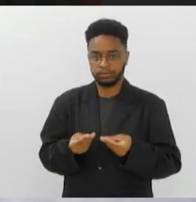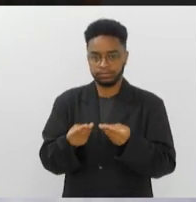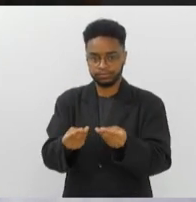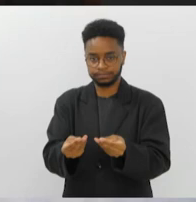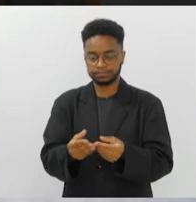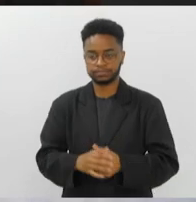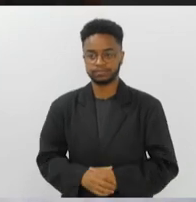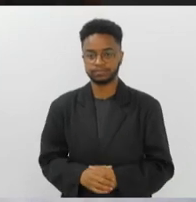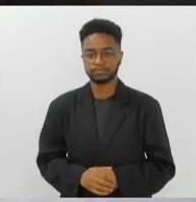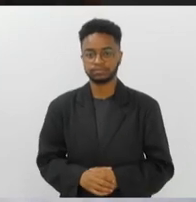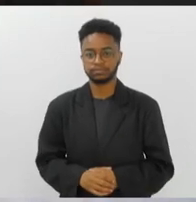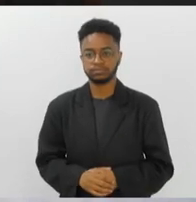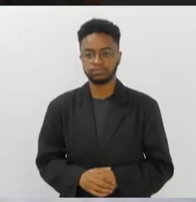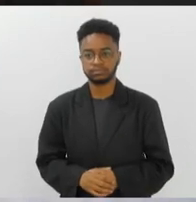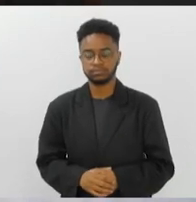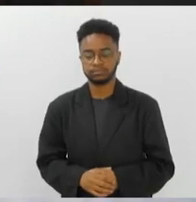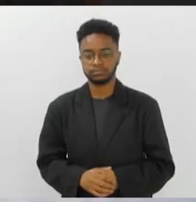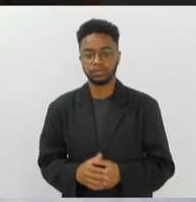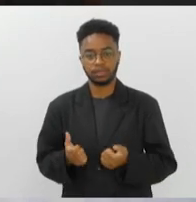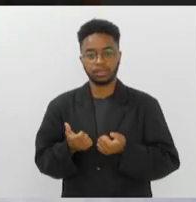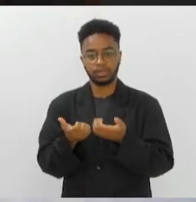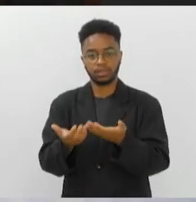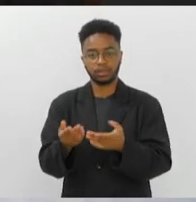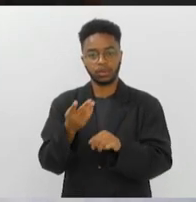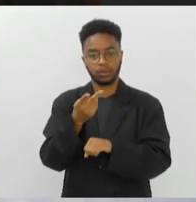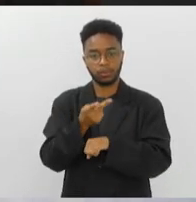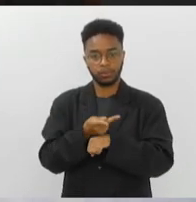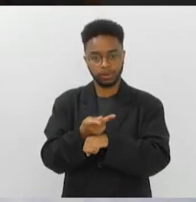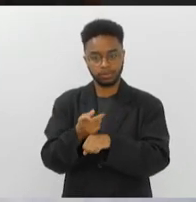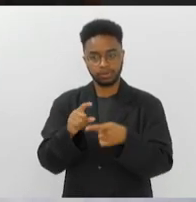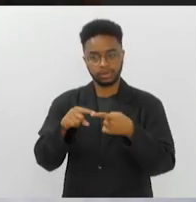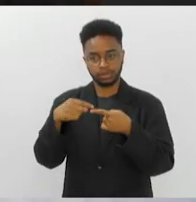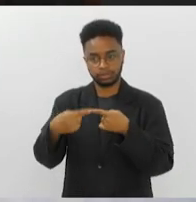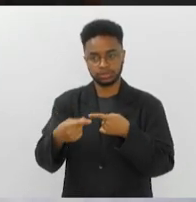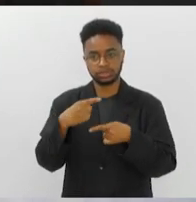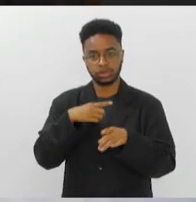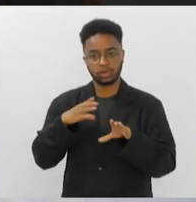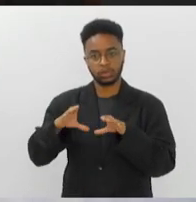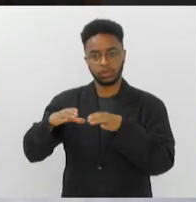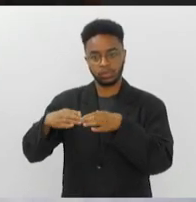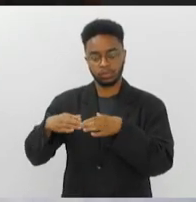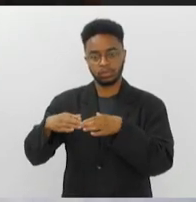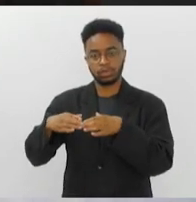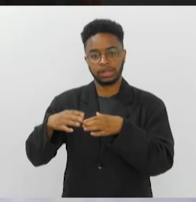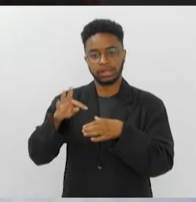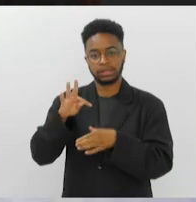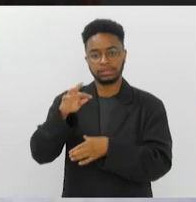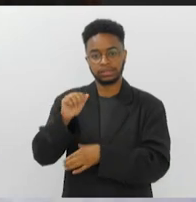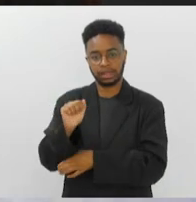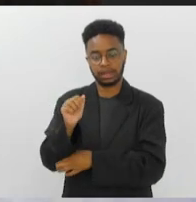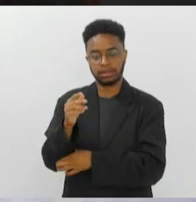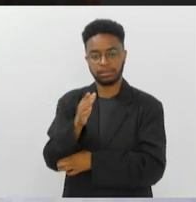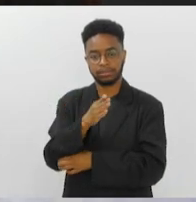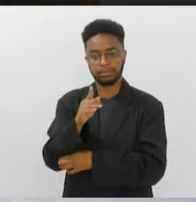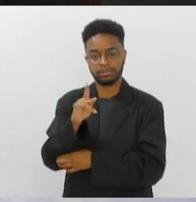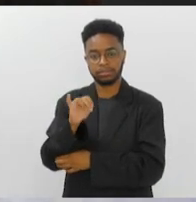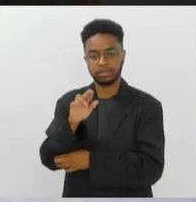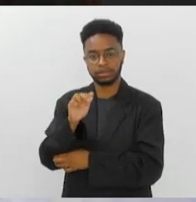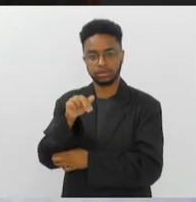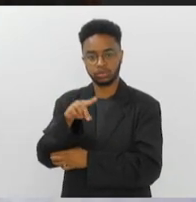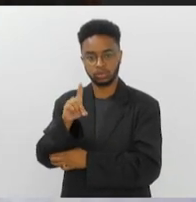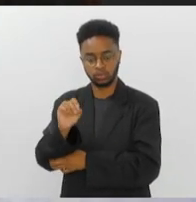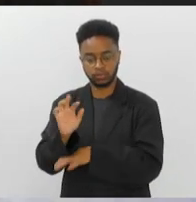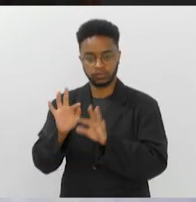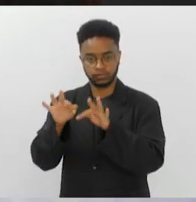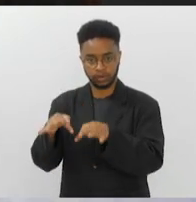né, dos prêmios Nise da Silveira, e depois a gente vai ter aí o pessoal do Tapirando finalizando. Agora a gente vai